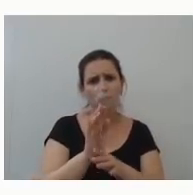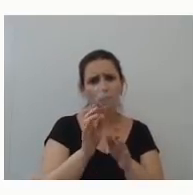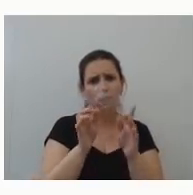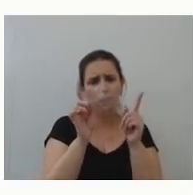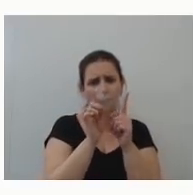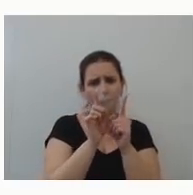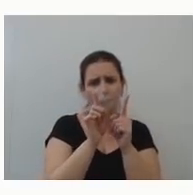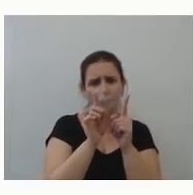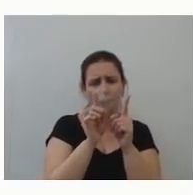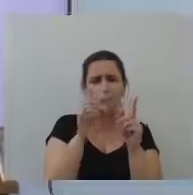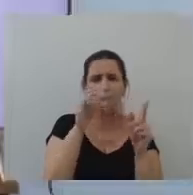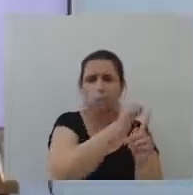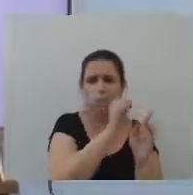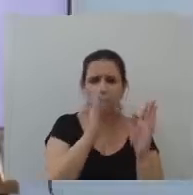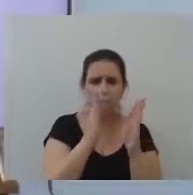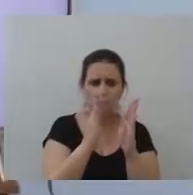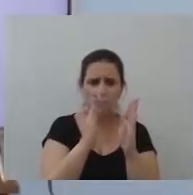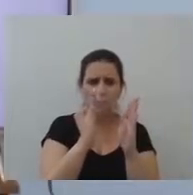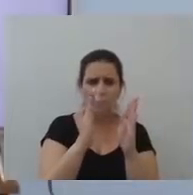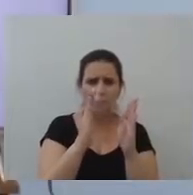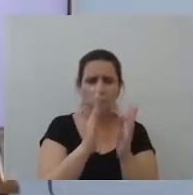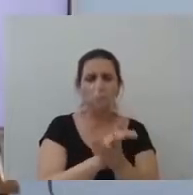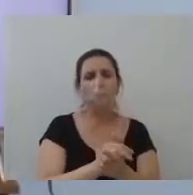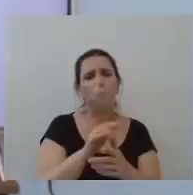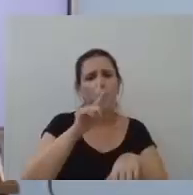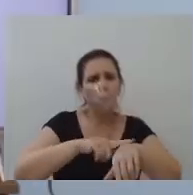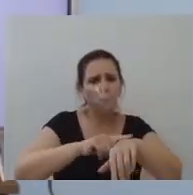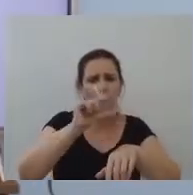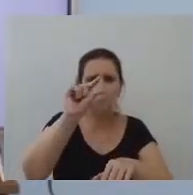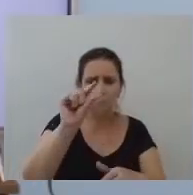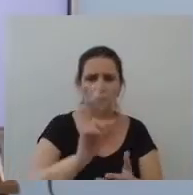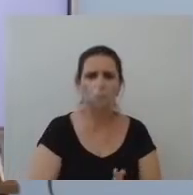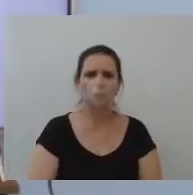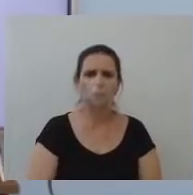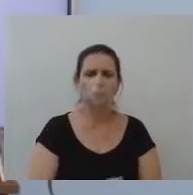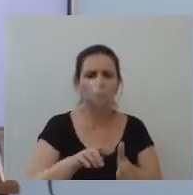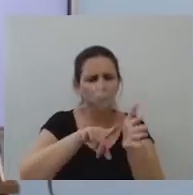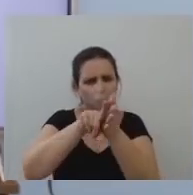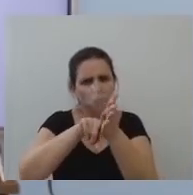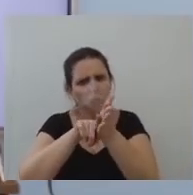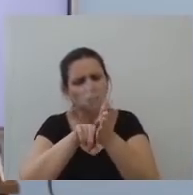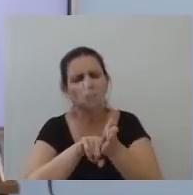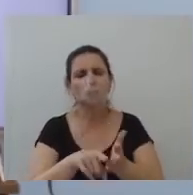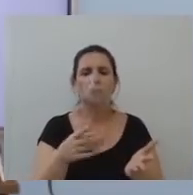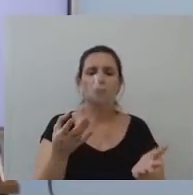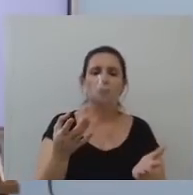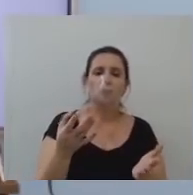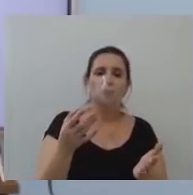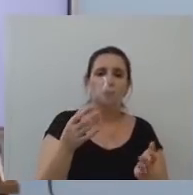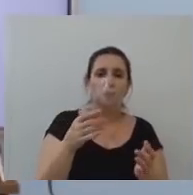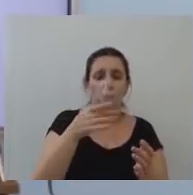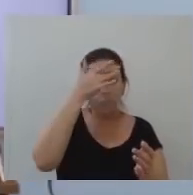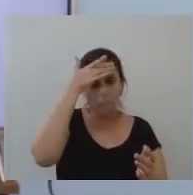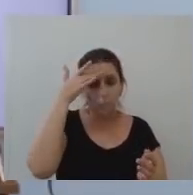mais com vídeos curtos, certo? Para vocês terem uma ideia, através de uma pesquisa foi identificado que